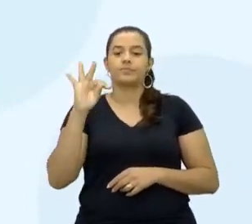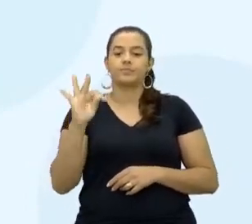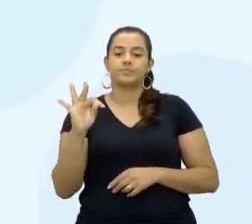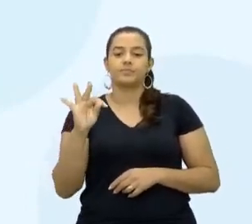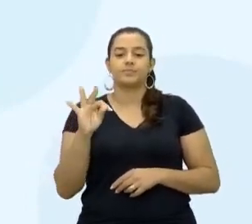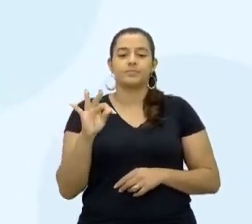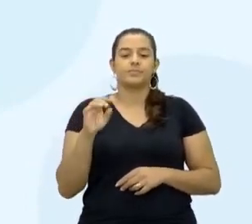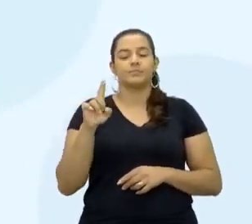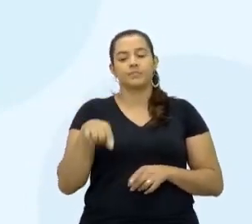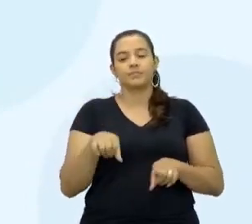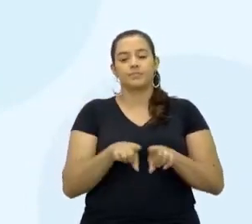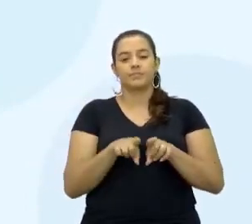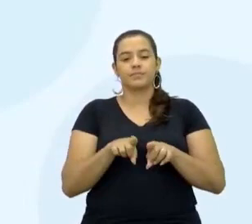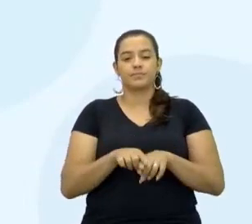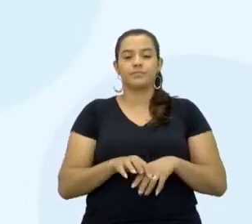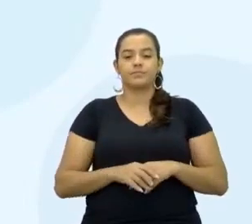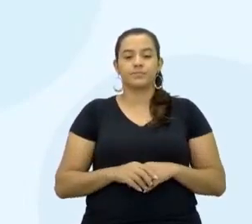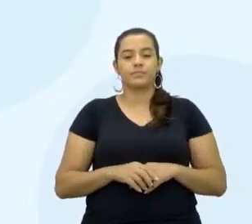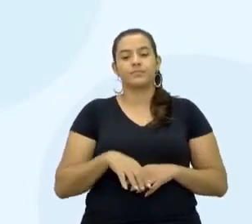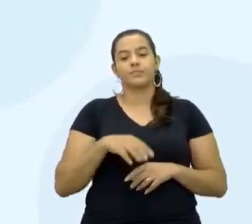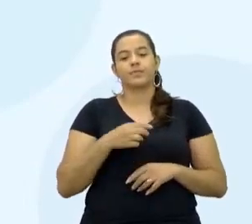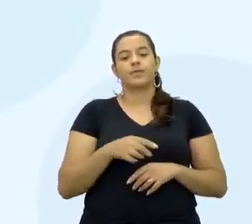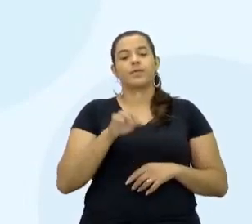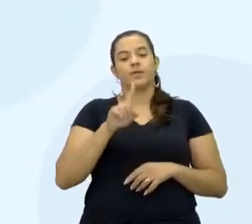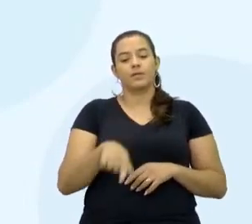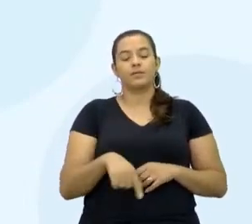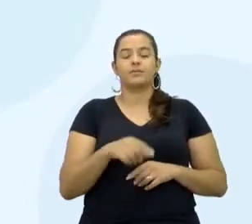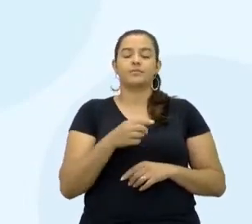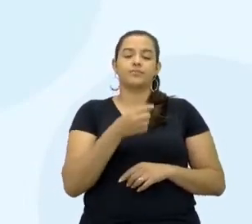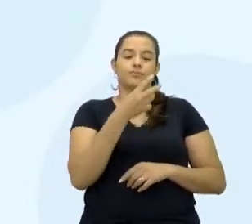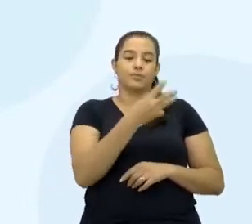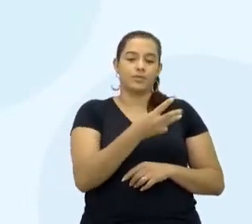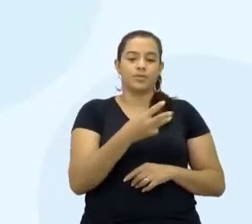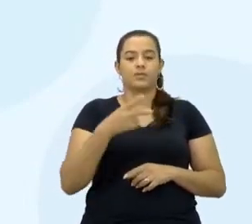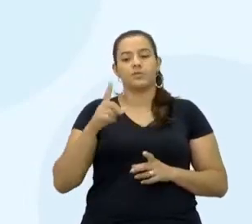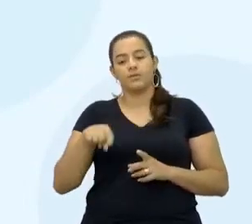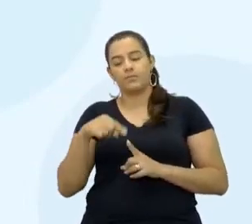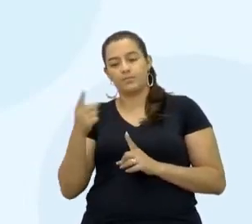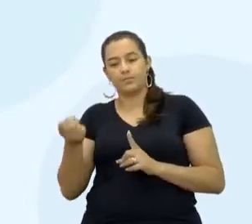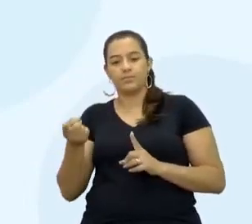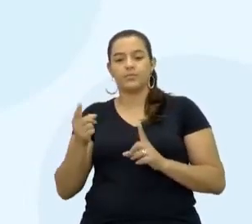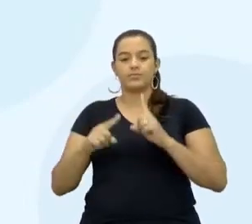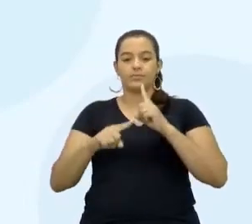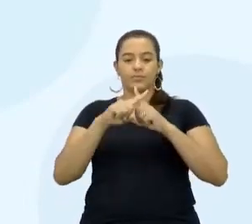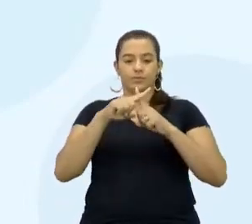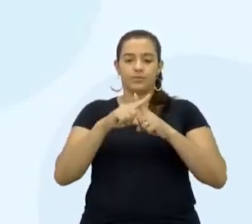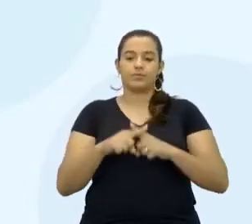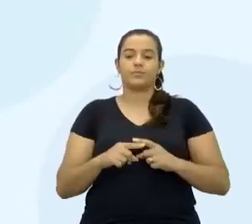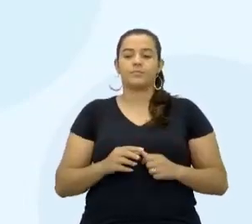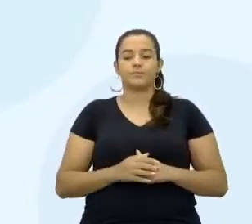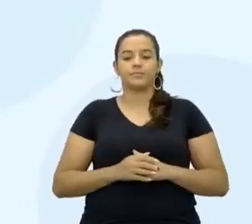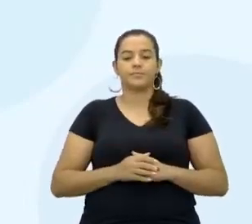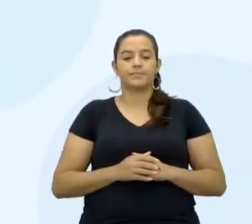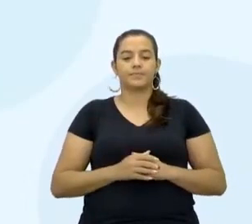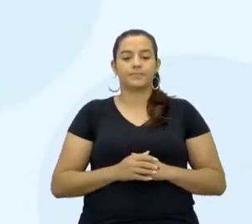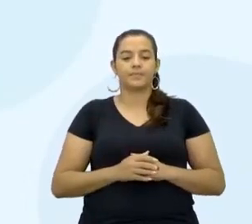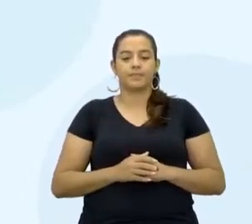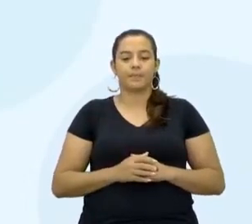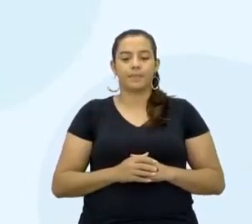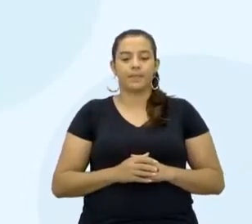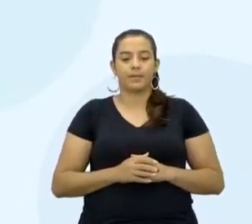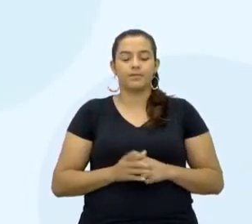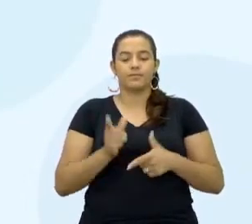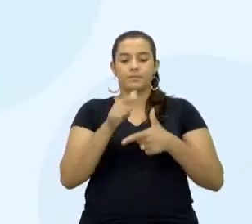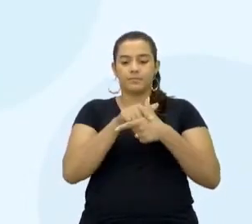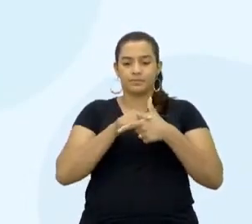uma equação, né? Aí o 0,009, né, que está multiplicando, a gente faz a operação inversa, né? Passa